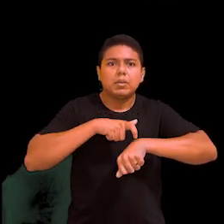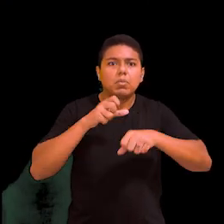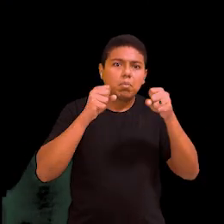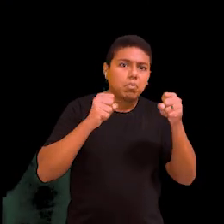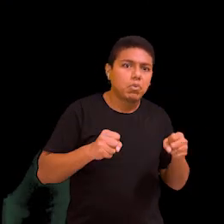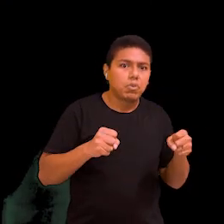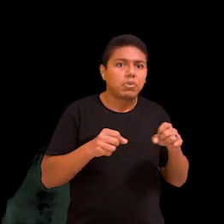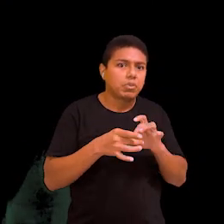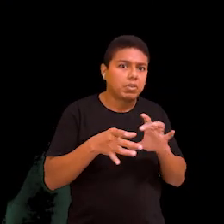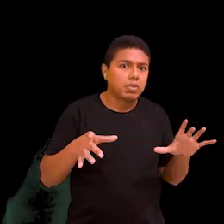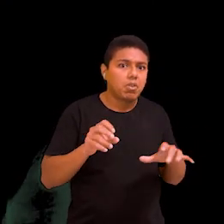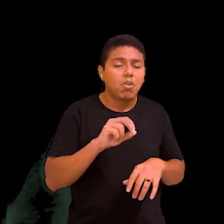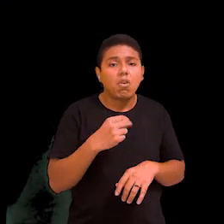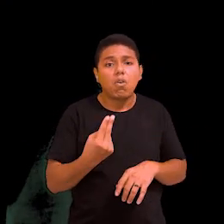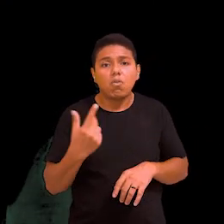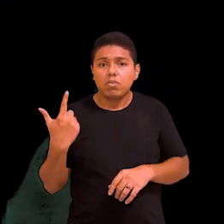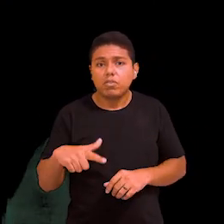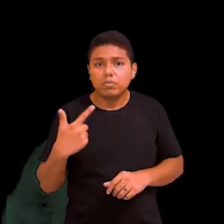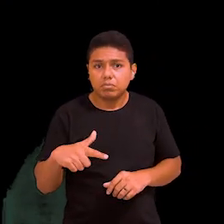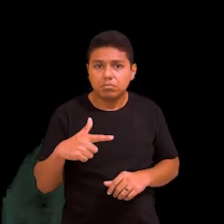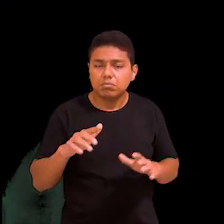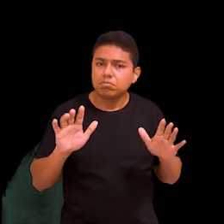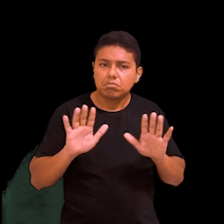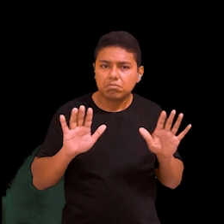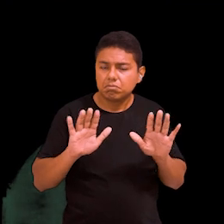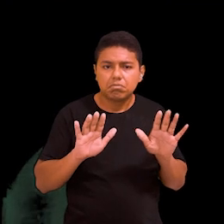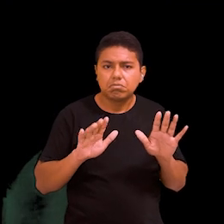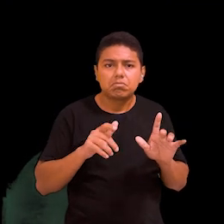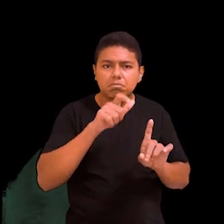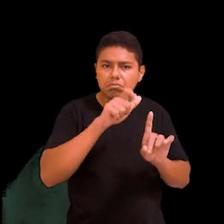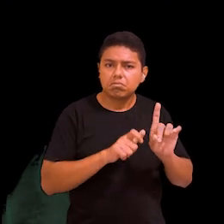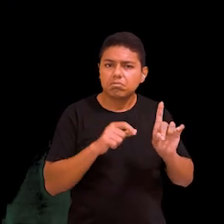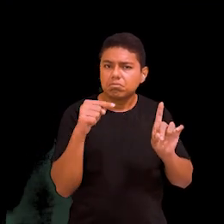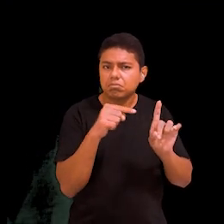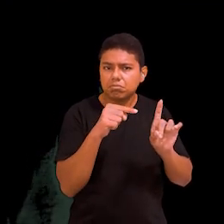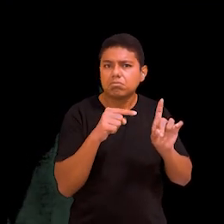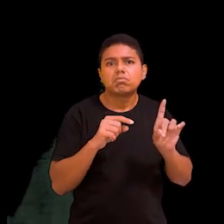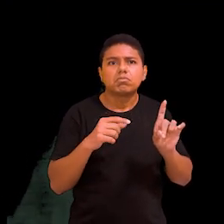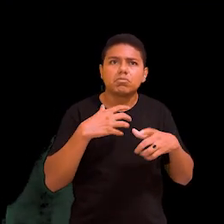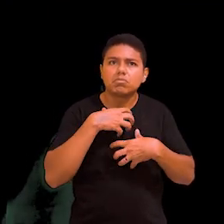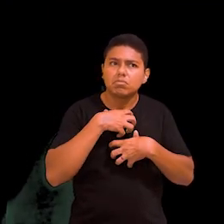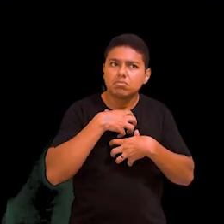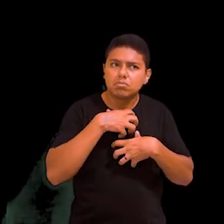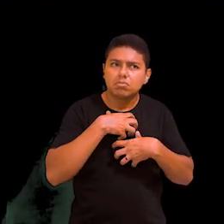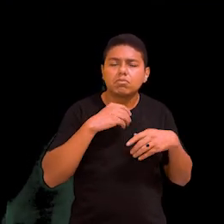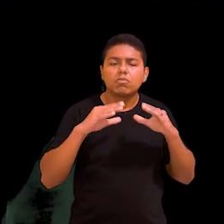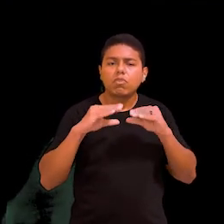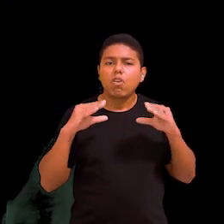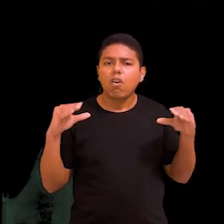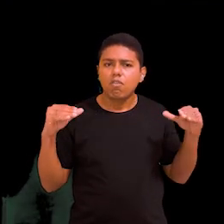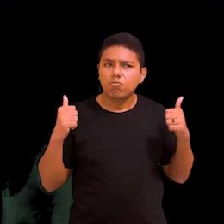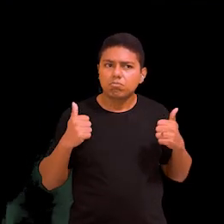definição do tempo em que pode ou não ter atividade sexual. Quem vai dizer isso é a própria